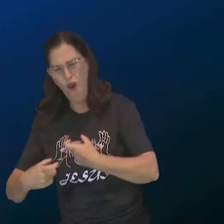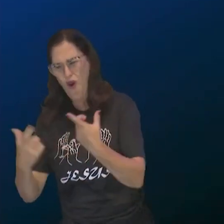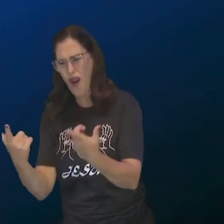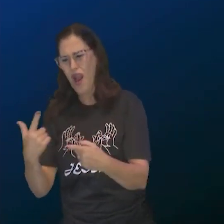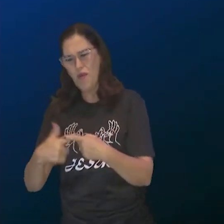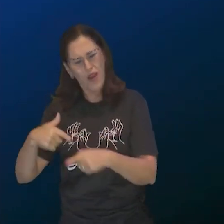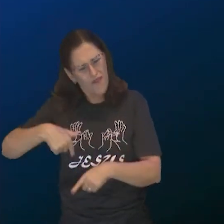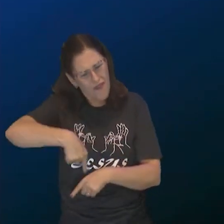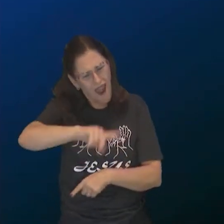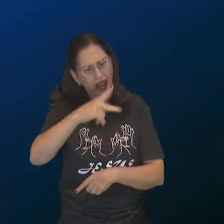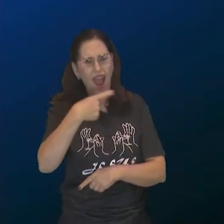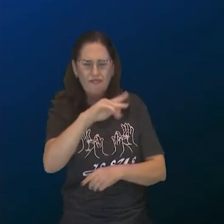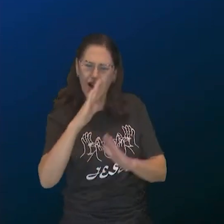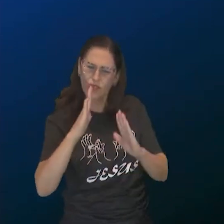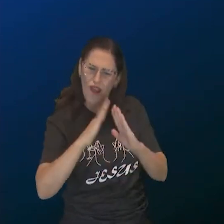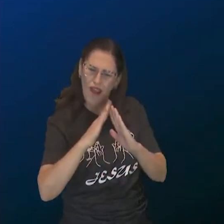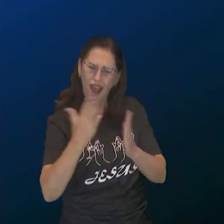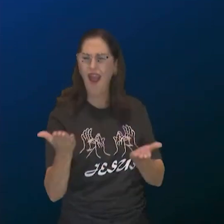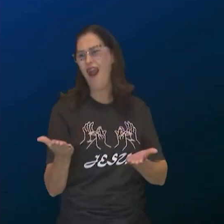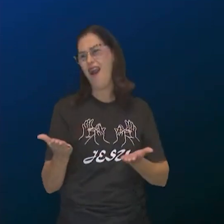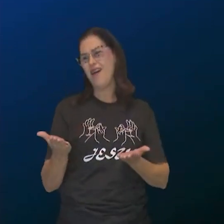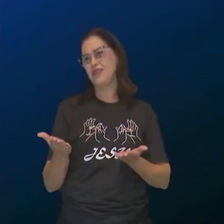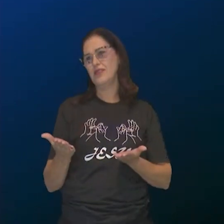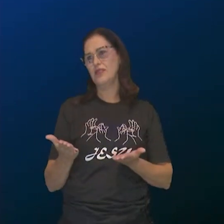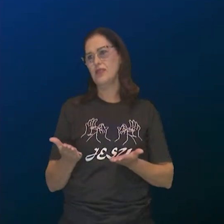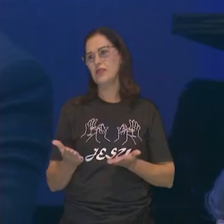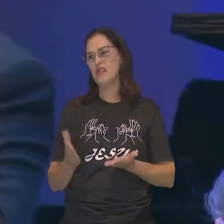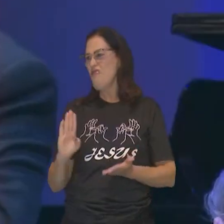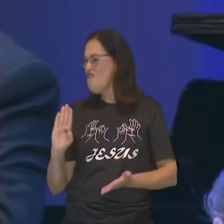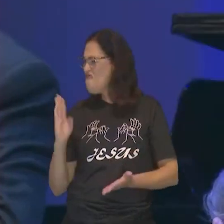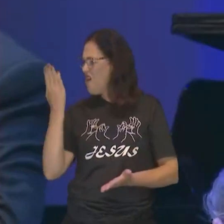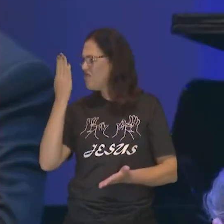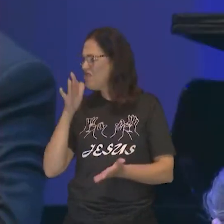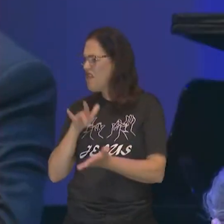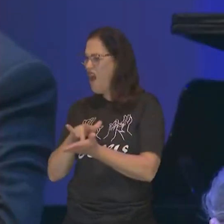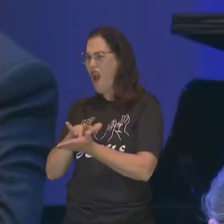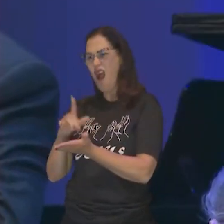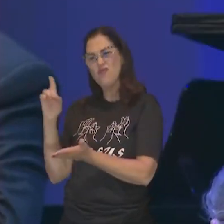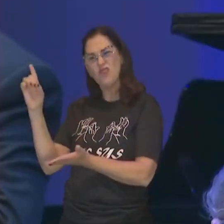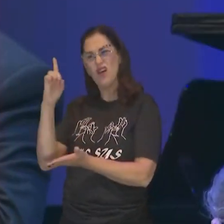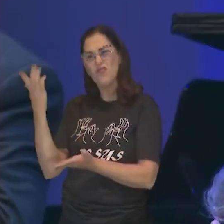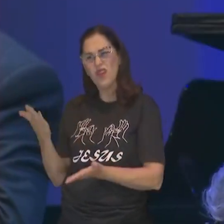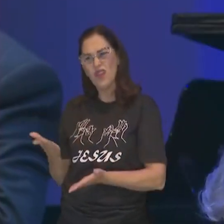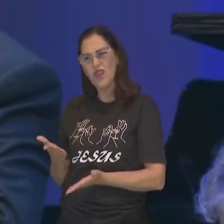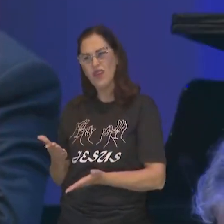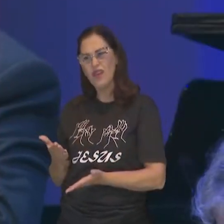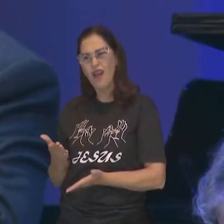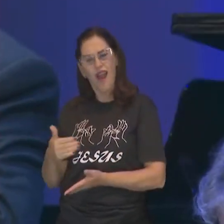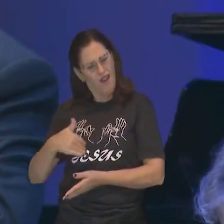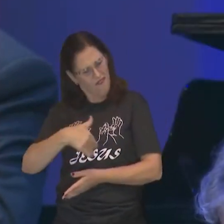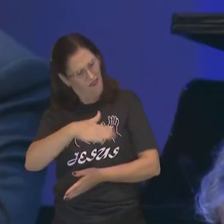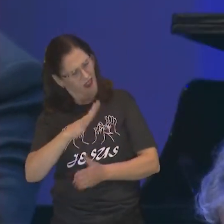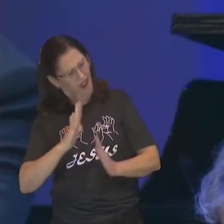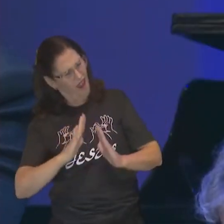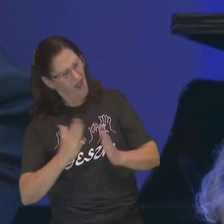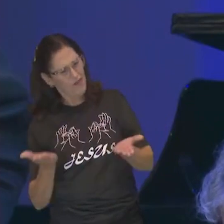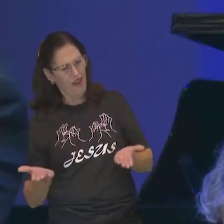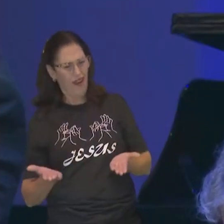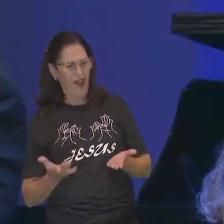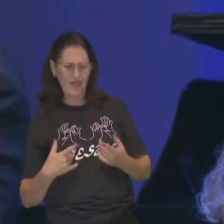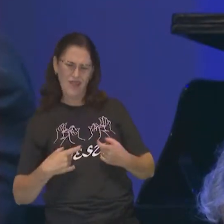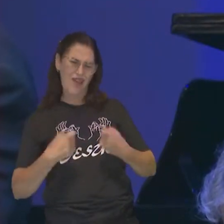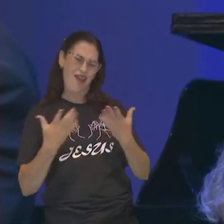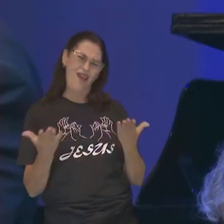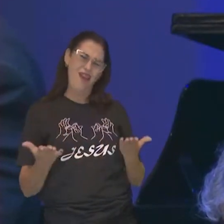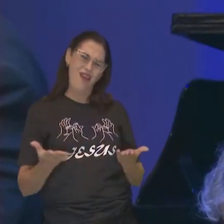não desceste à tua casa? Quanta hipocrisia, meus irmãos. Por que você não foi para casa, Urias? Você veio da guerra,